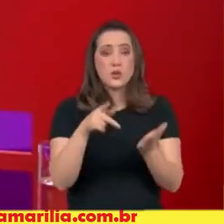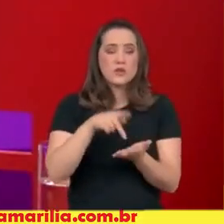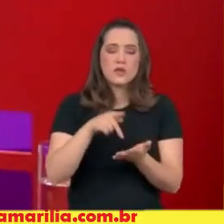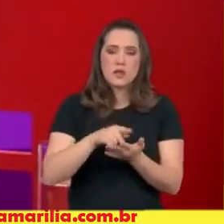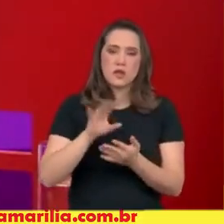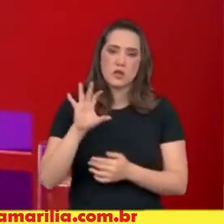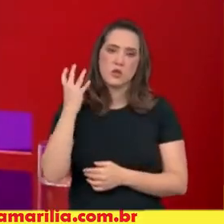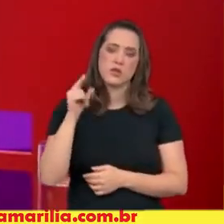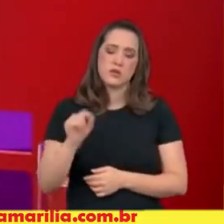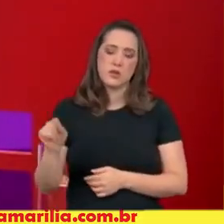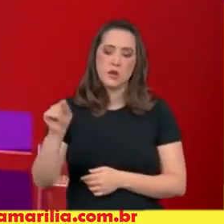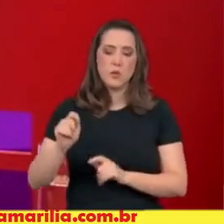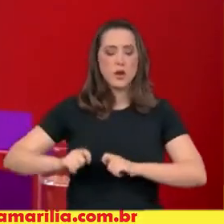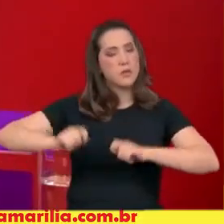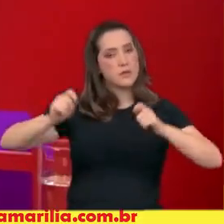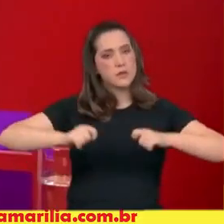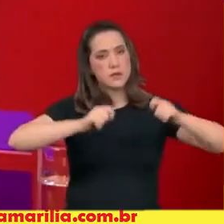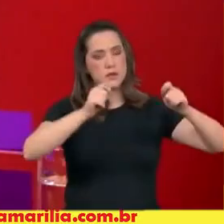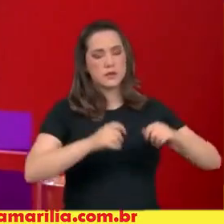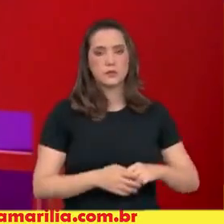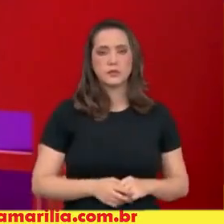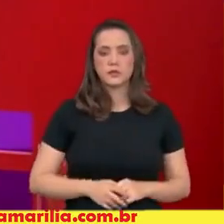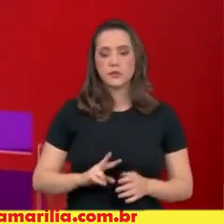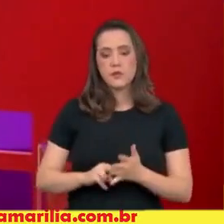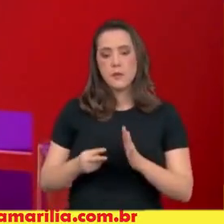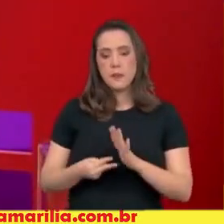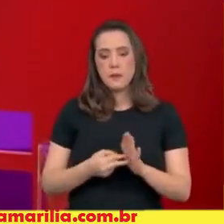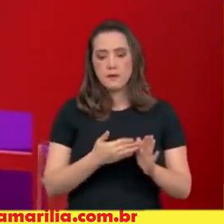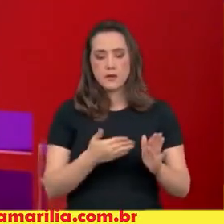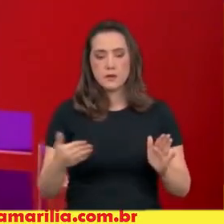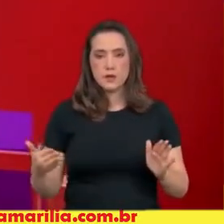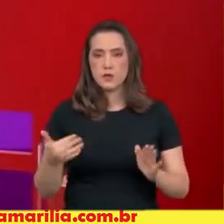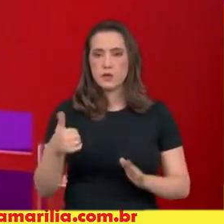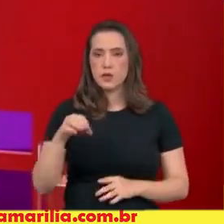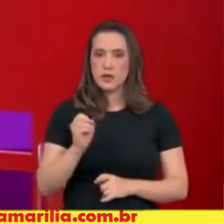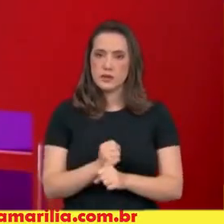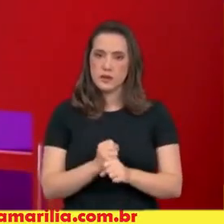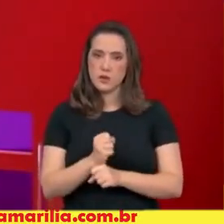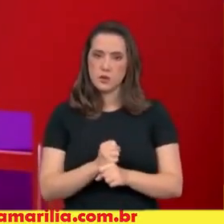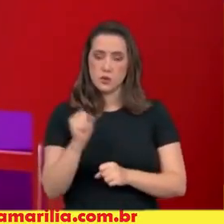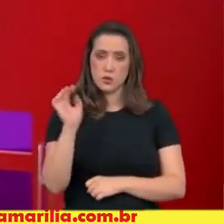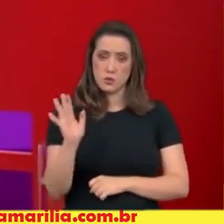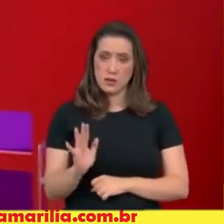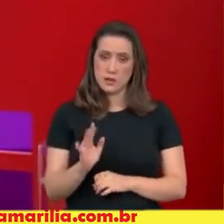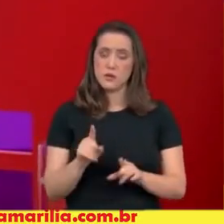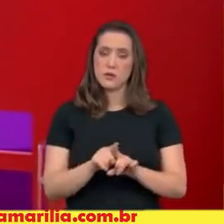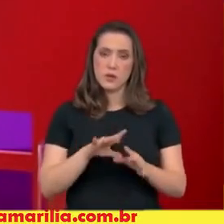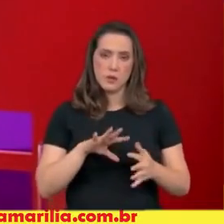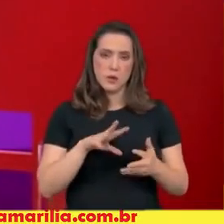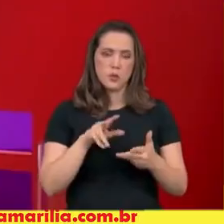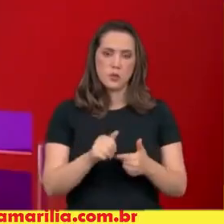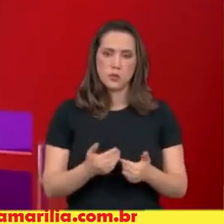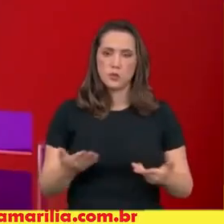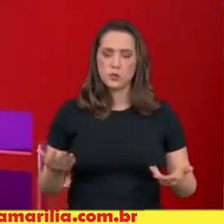o motivo para a manifestação. Ou seja, nessa década, não só no Brasil, mas em muitos casos do mundo, o caso ucraniano um